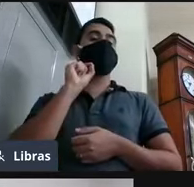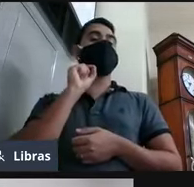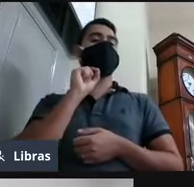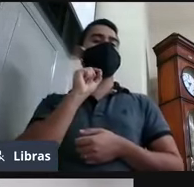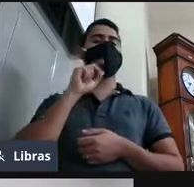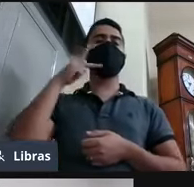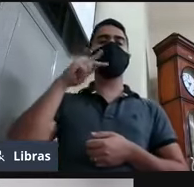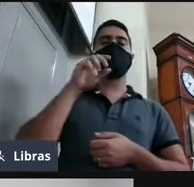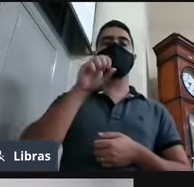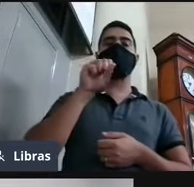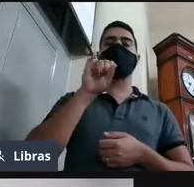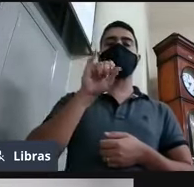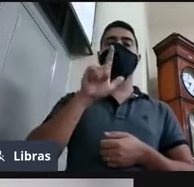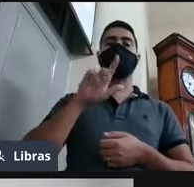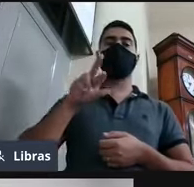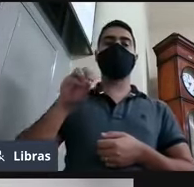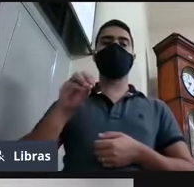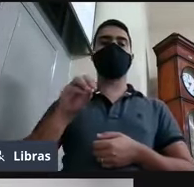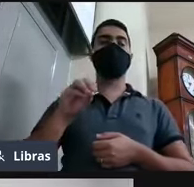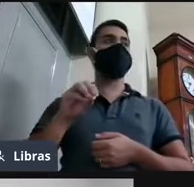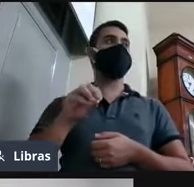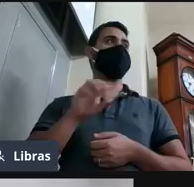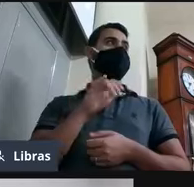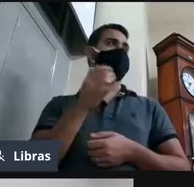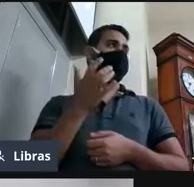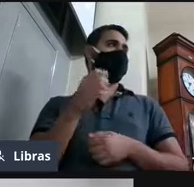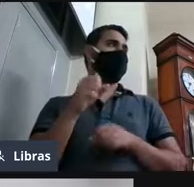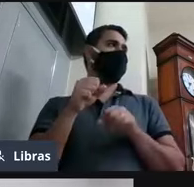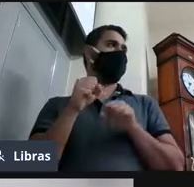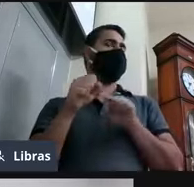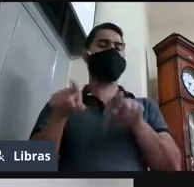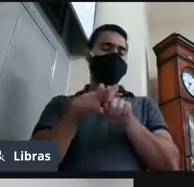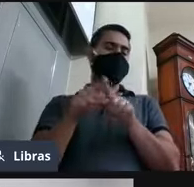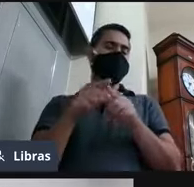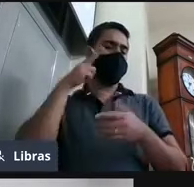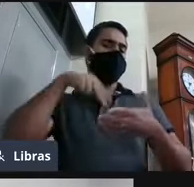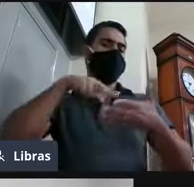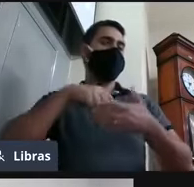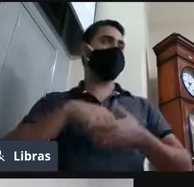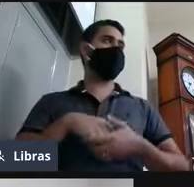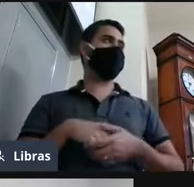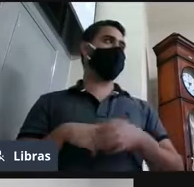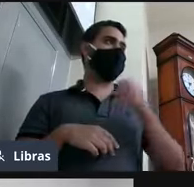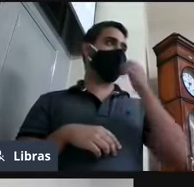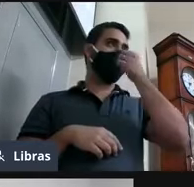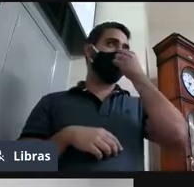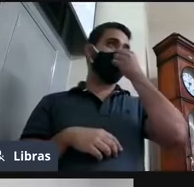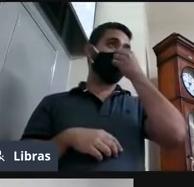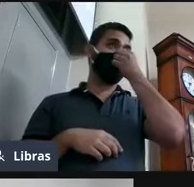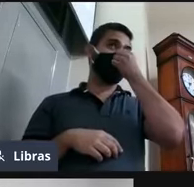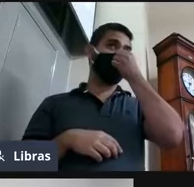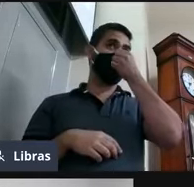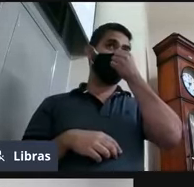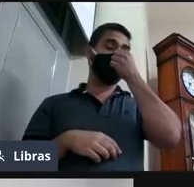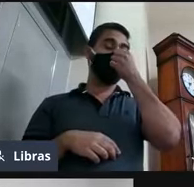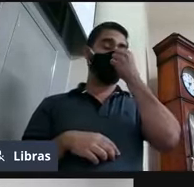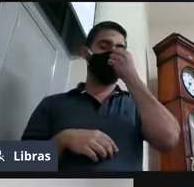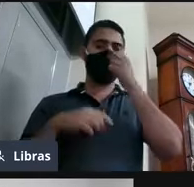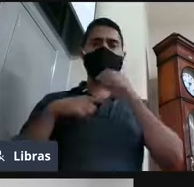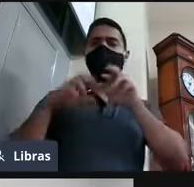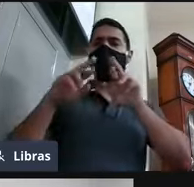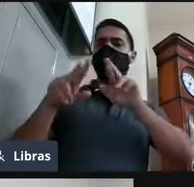vereador Silvio Graça está impedido de votar, se o vereador quiser, pode ter assento, também o nobre vereador. E aí fala várias citações do vereador Silvio